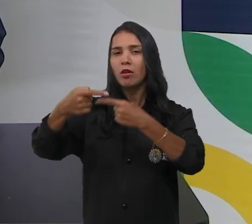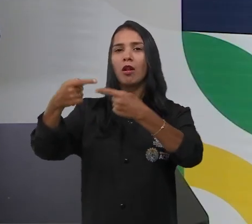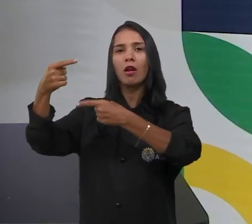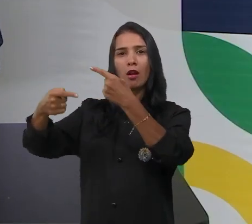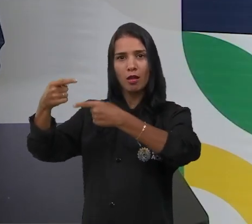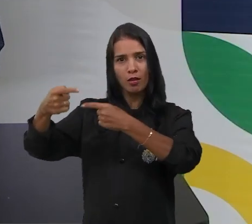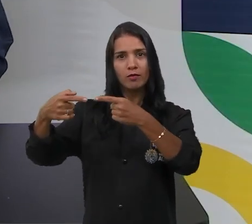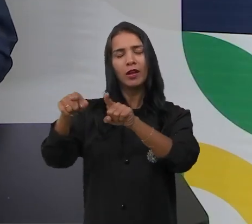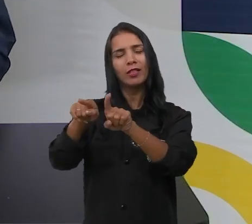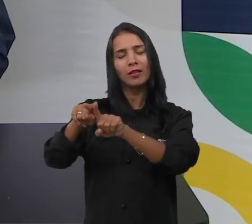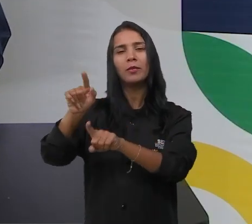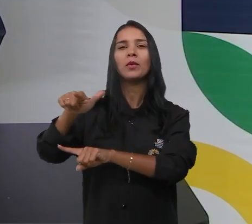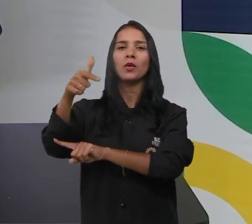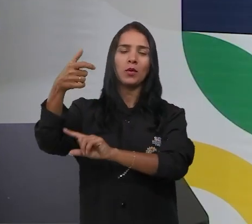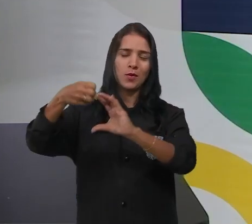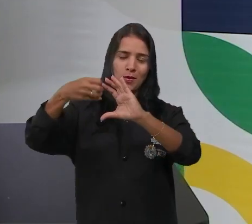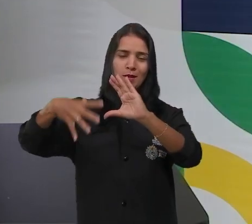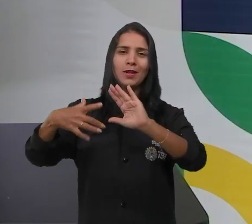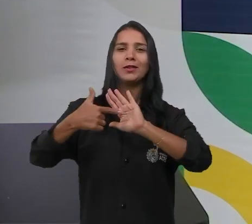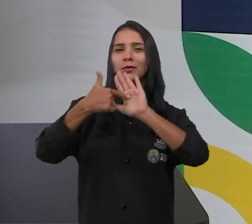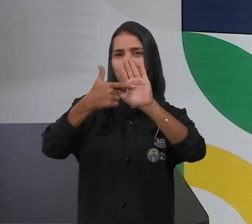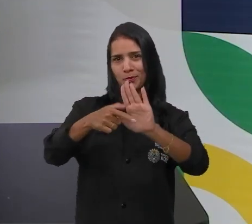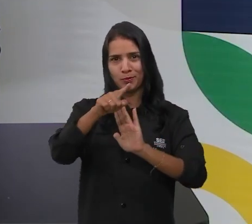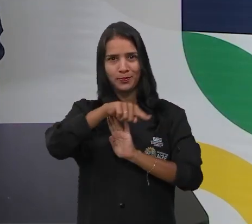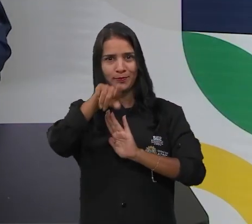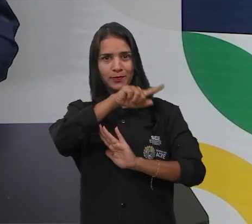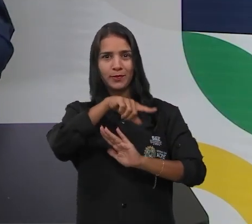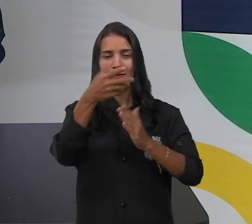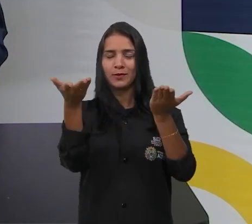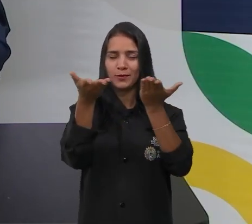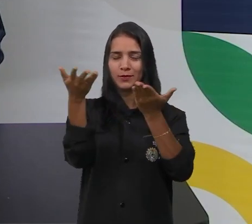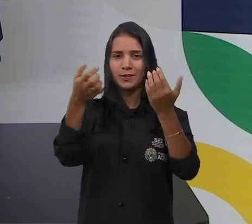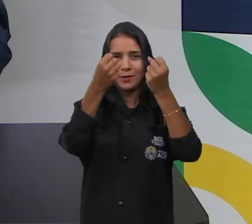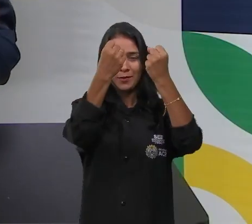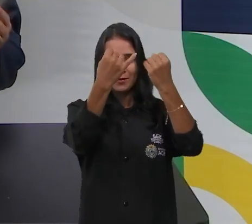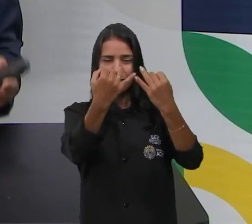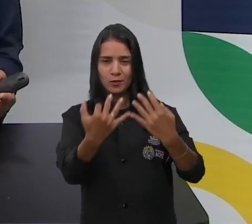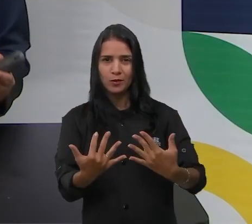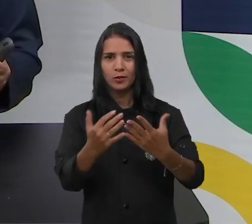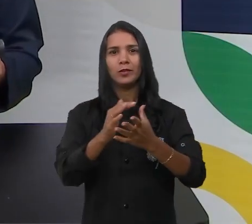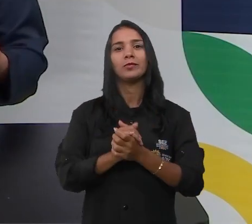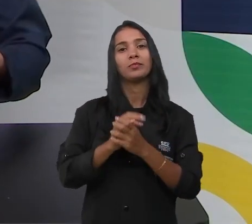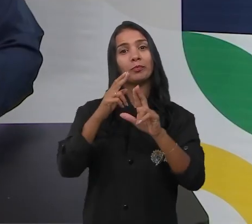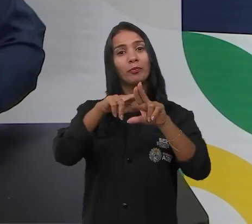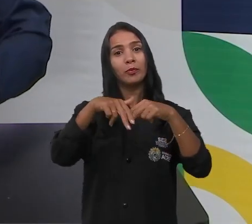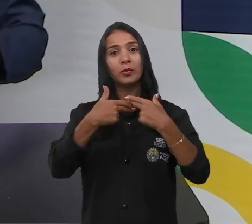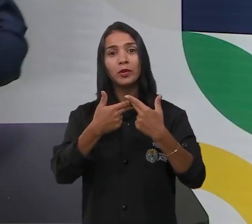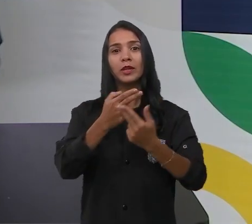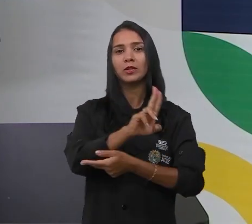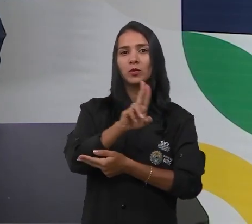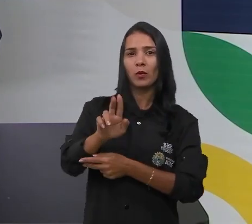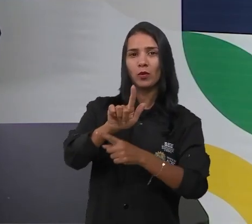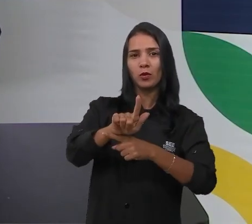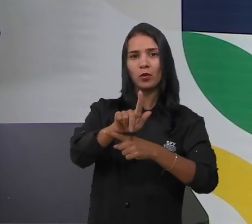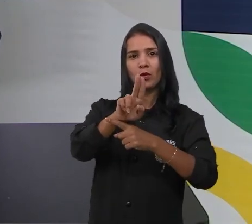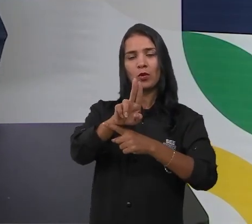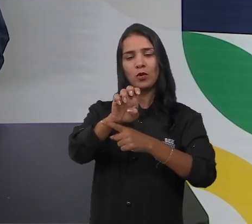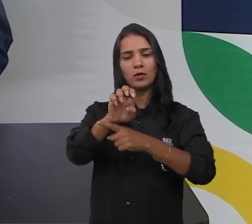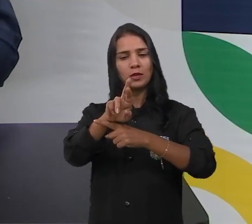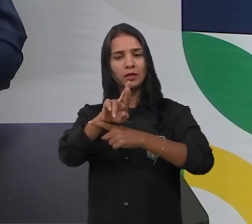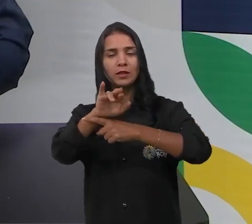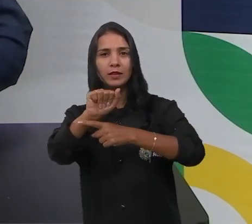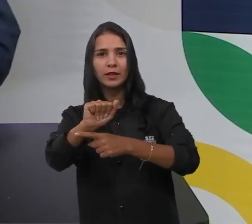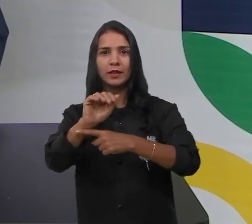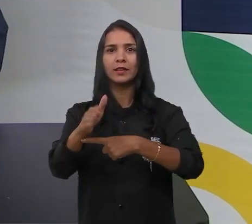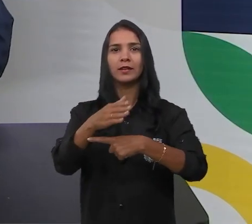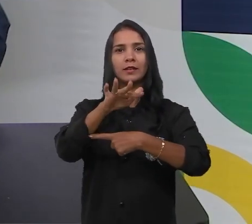vou apresentar para vocês ao longo da nossa aula. Então, o termo Guerra Fria aqui foi justamente para identificar